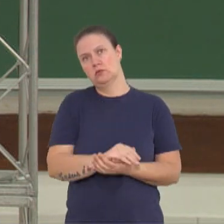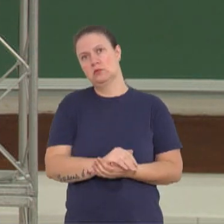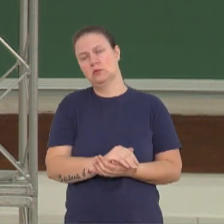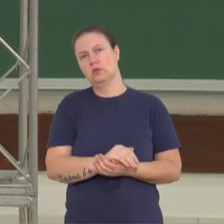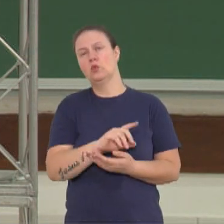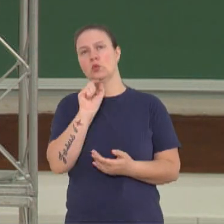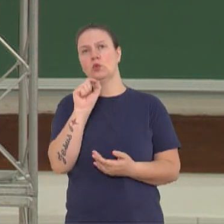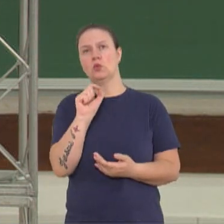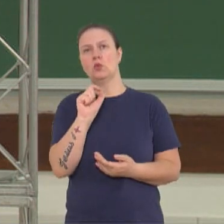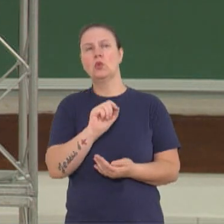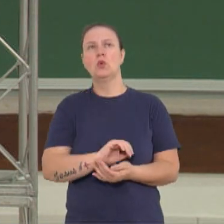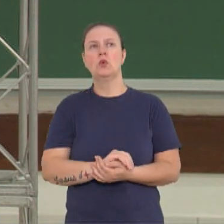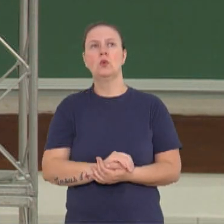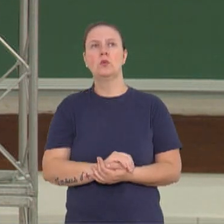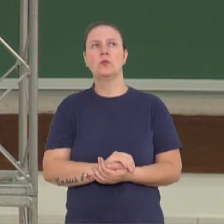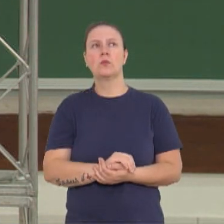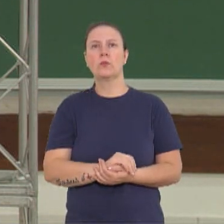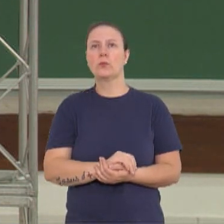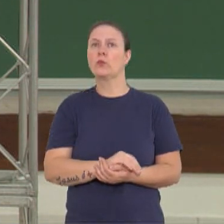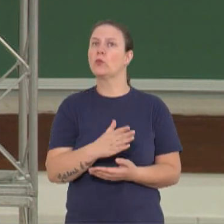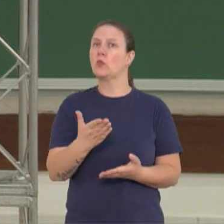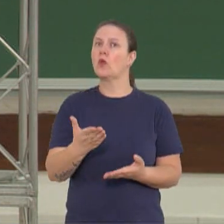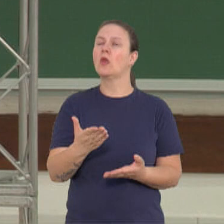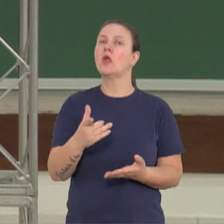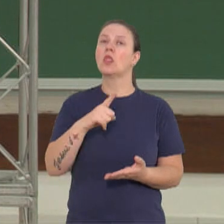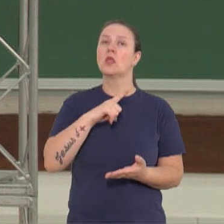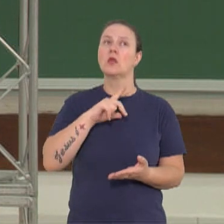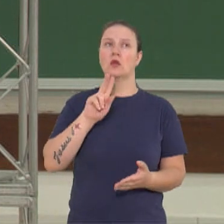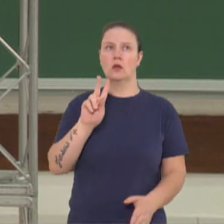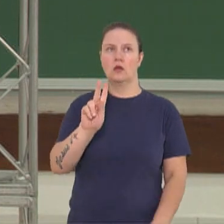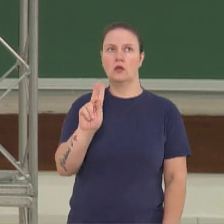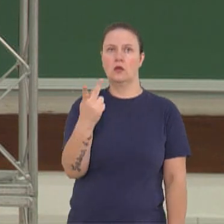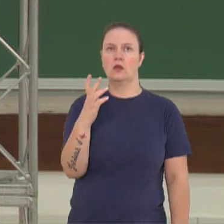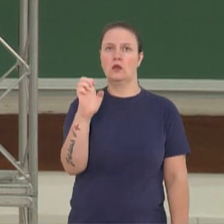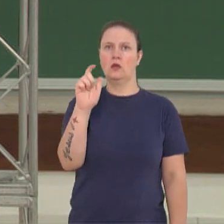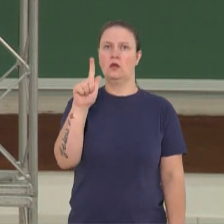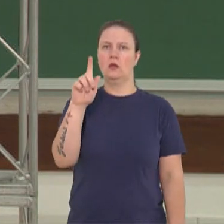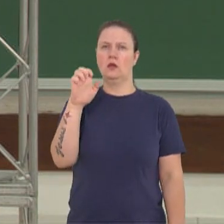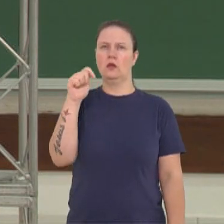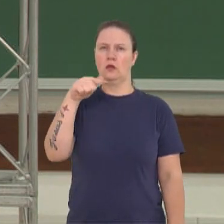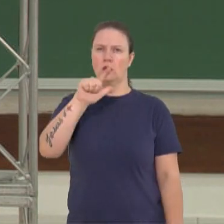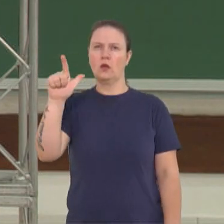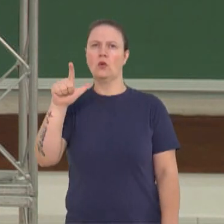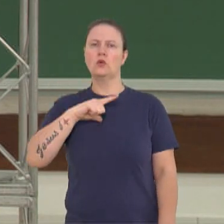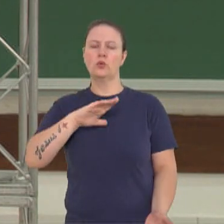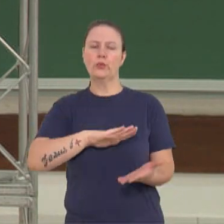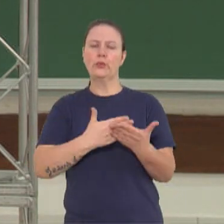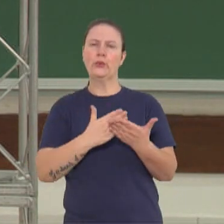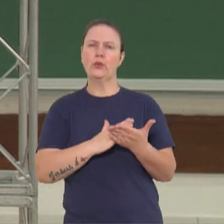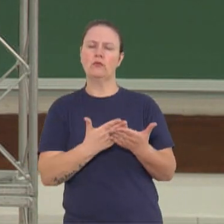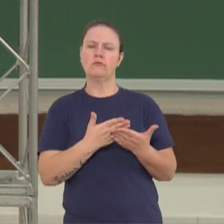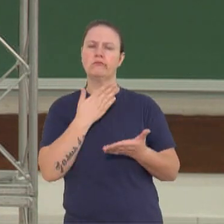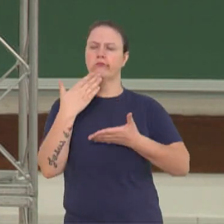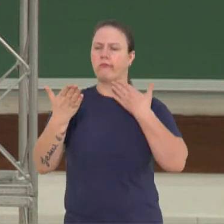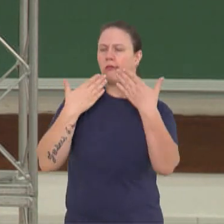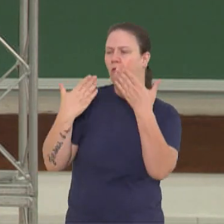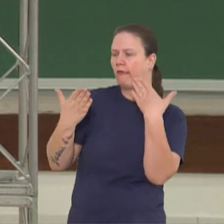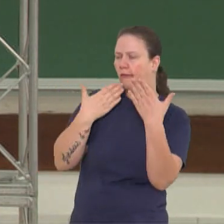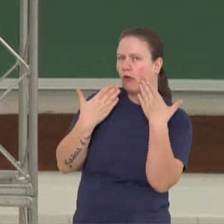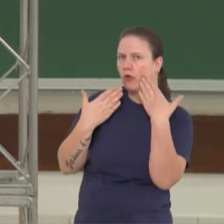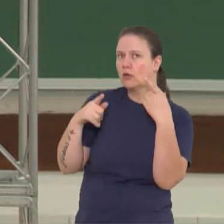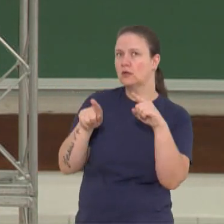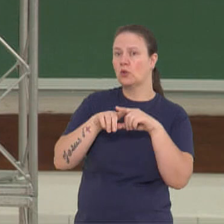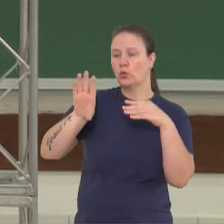Hegel, como nós vamos ver daqui a pouco. Por quê? Porque o Hegel vai fazer essa interpretação dialética do pensamento de Heráclito e colocar o